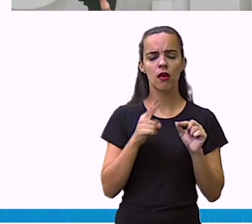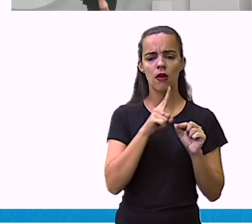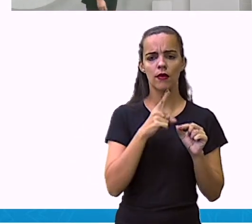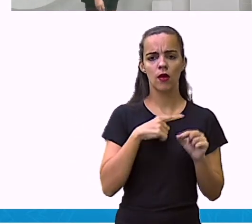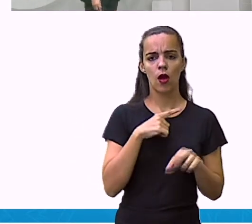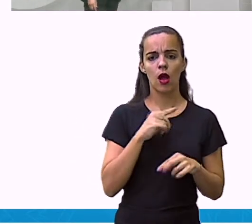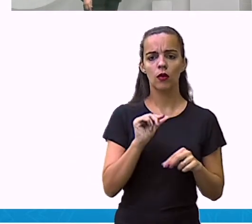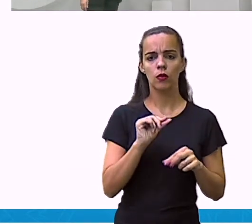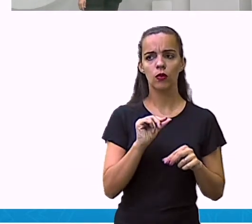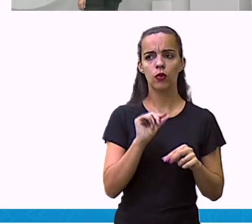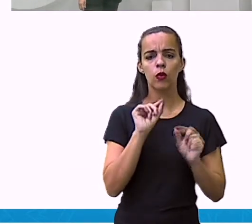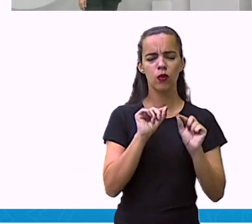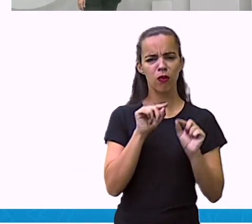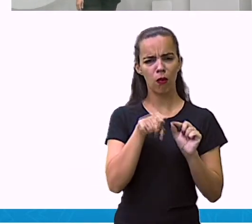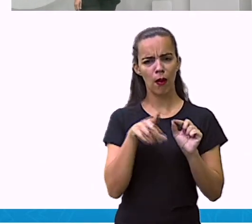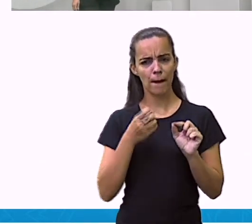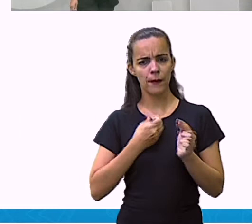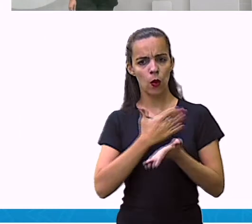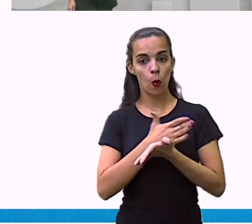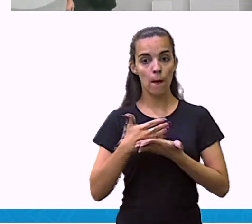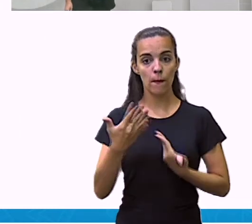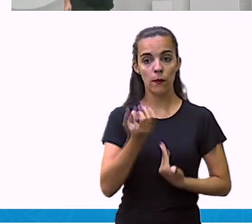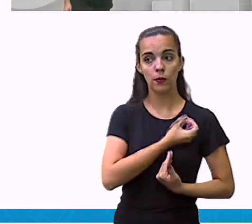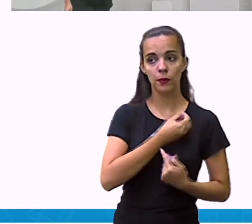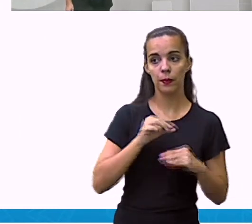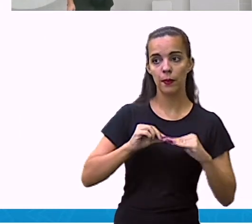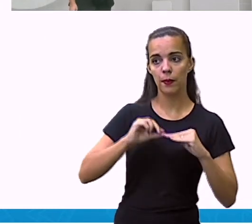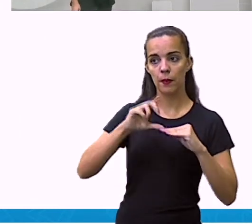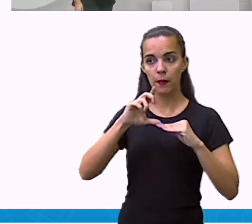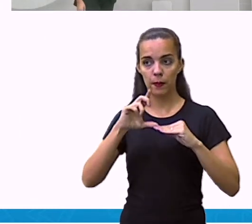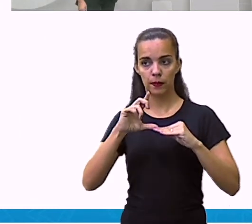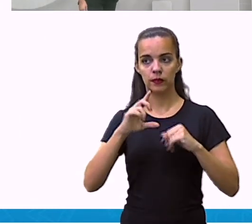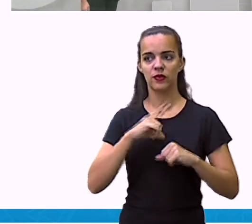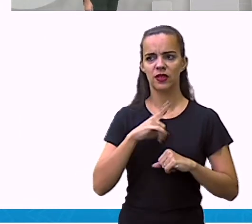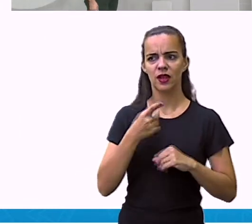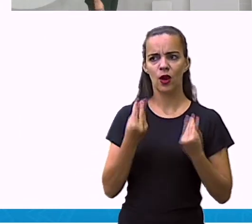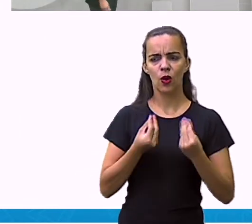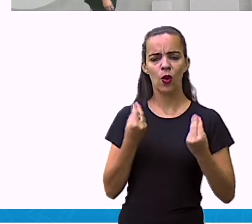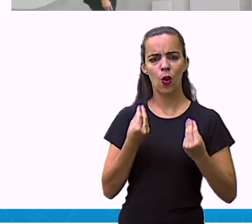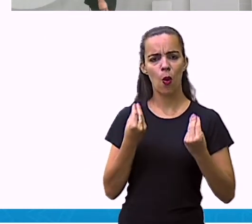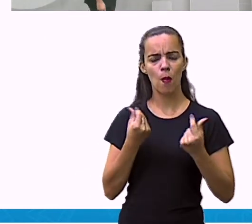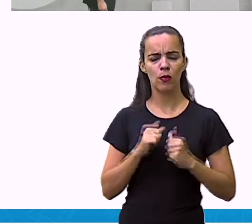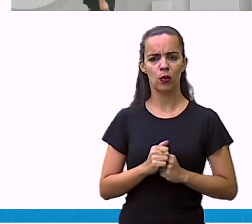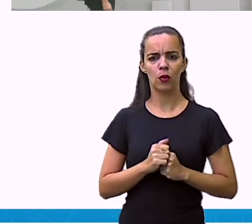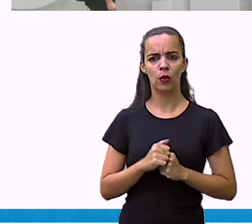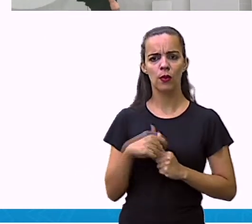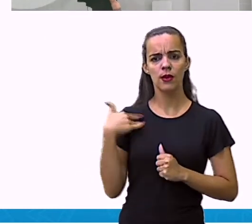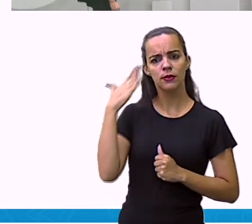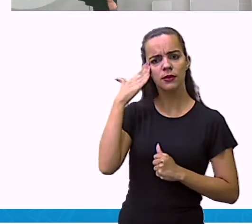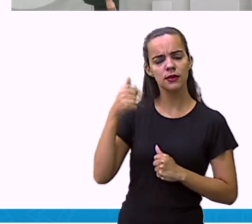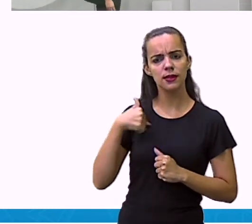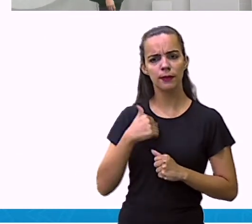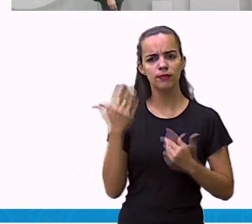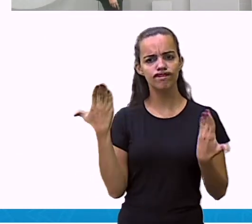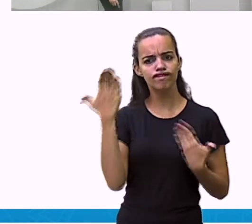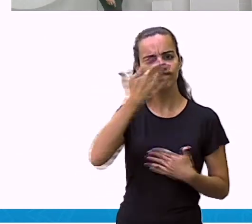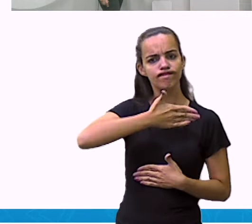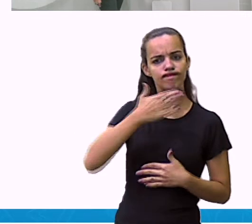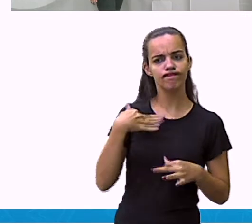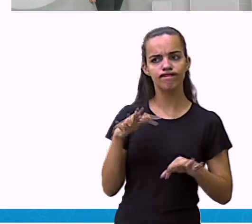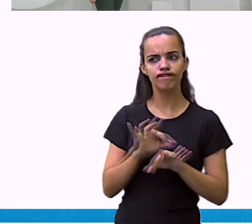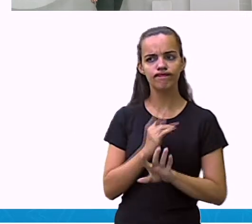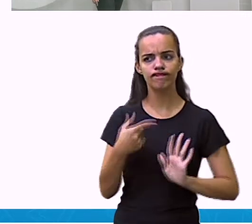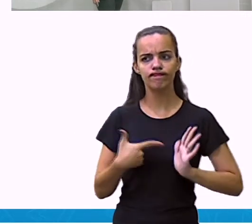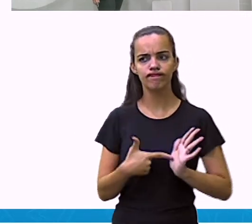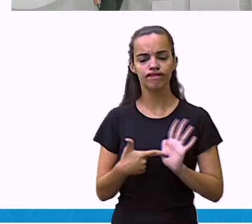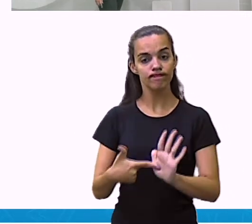decrescente. Professora, como é mesmo que eu tiro essa prova de que esses números estão numa